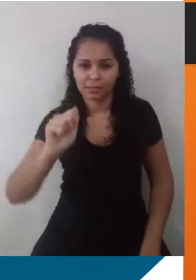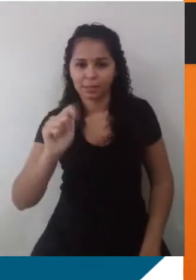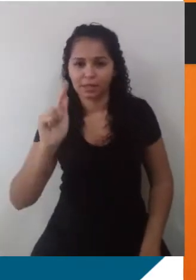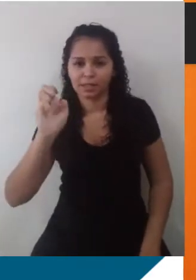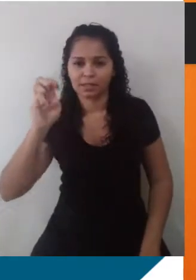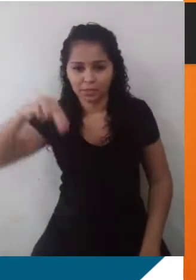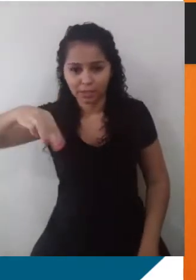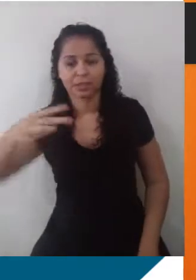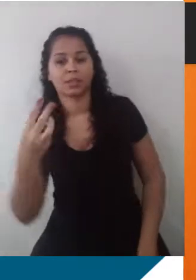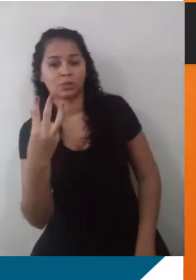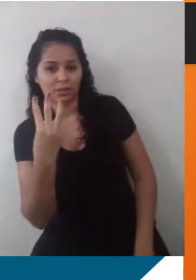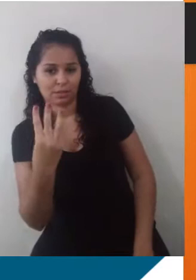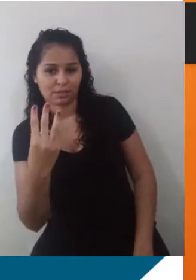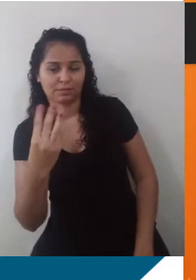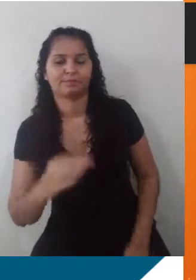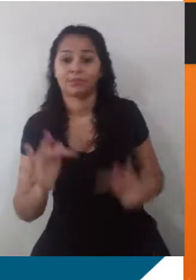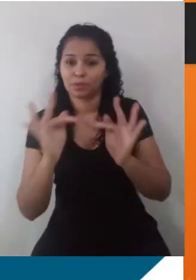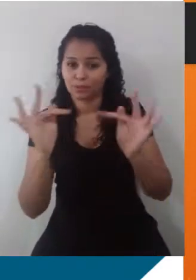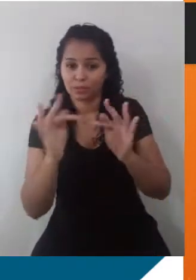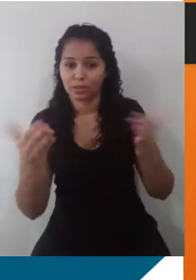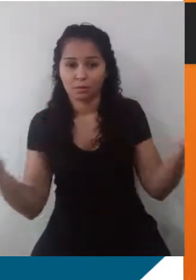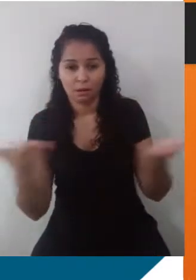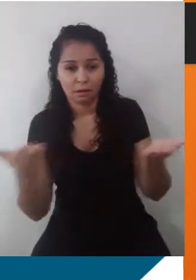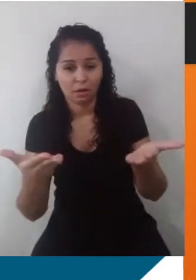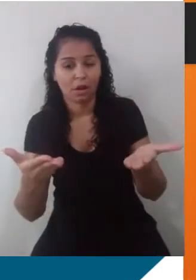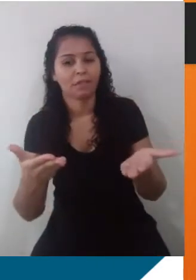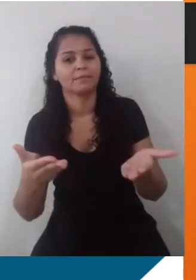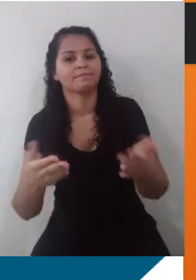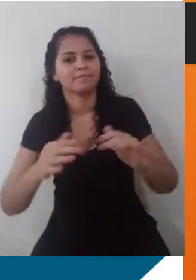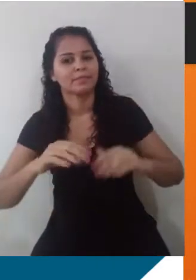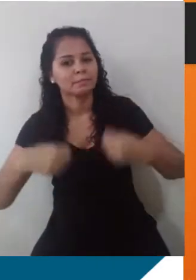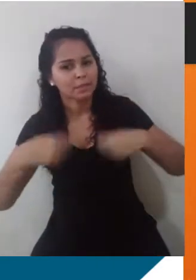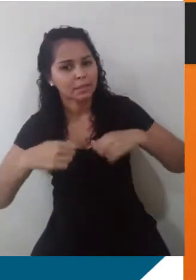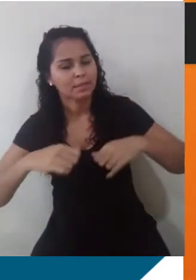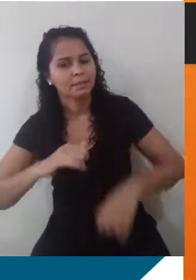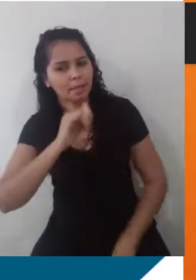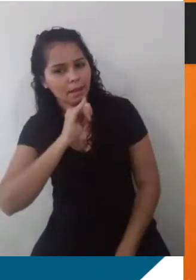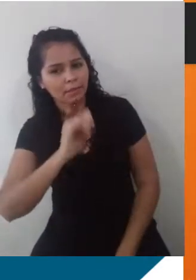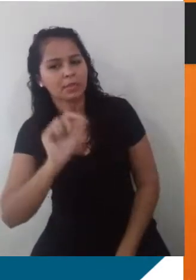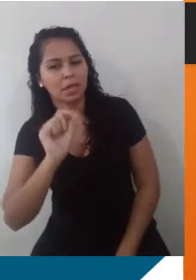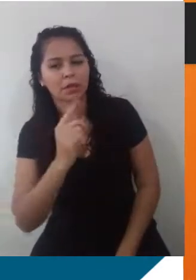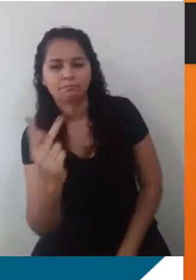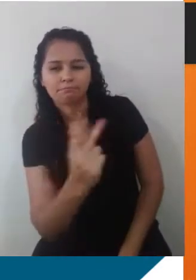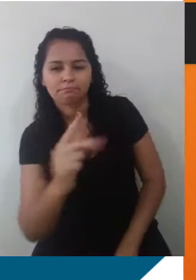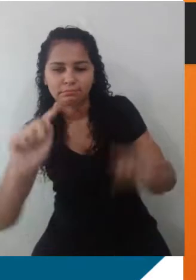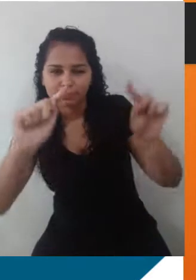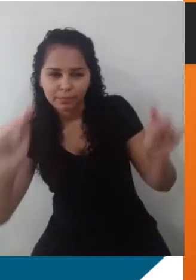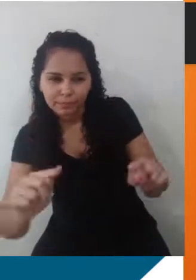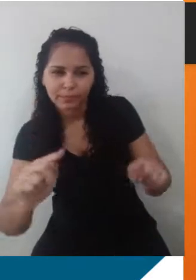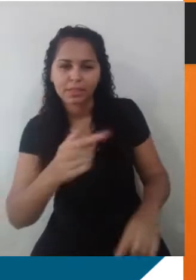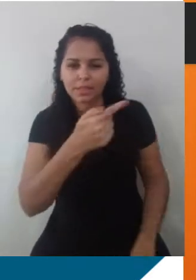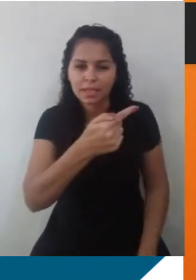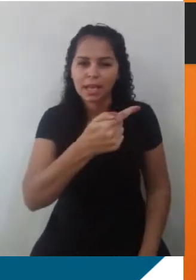4 através dessa função. Falta agora dizer para você que esses pares de informações, 7